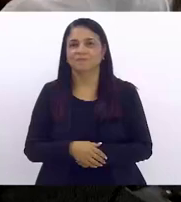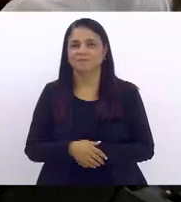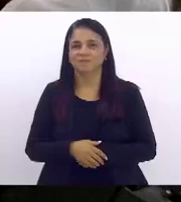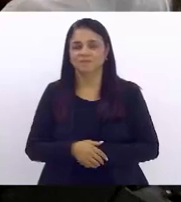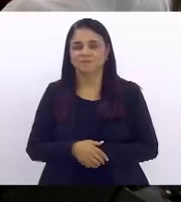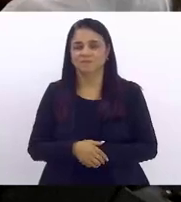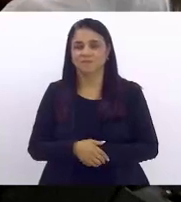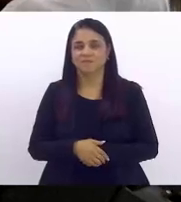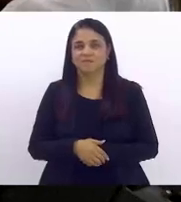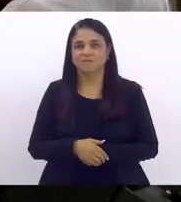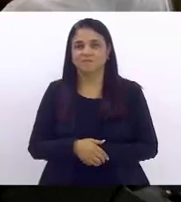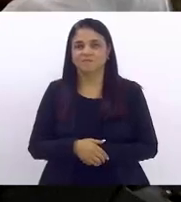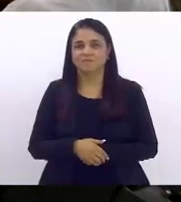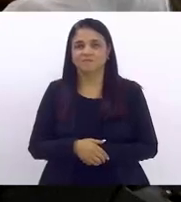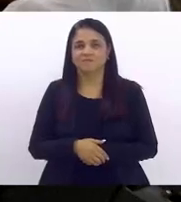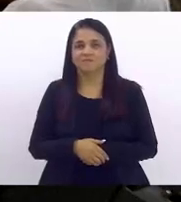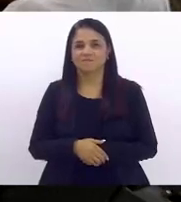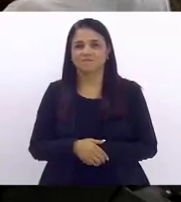Então,